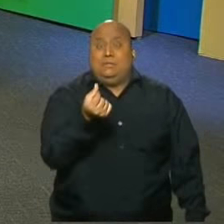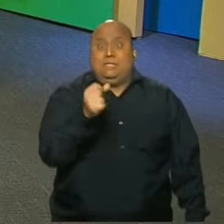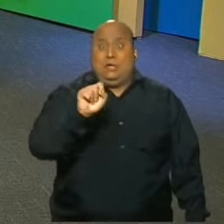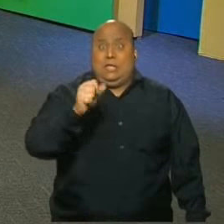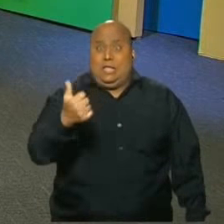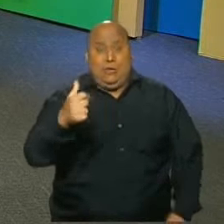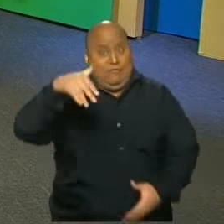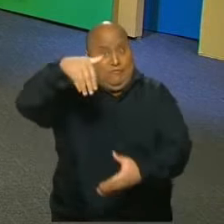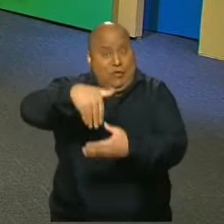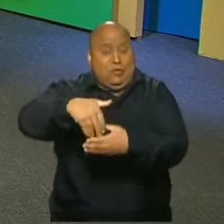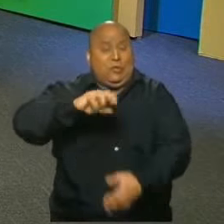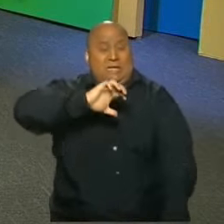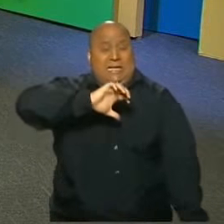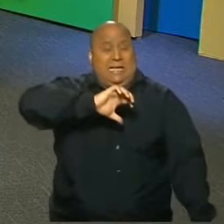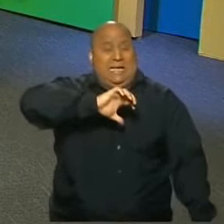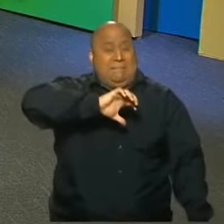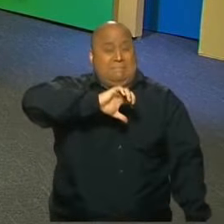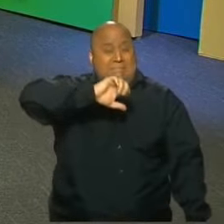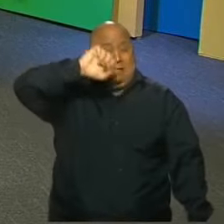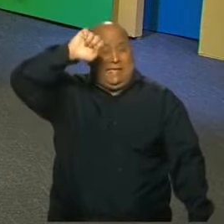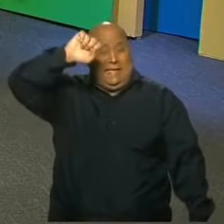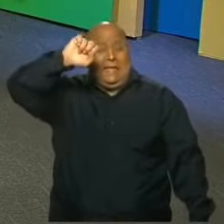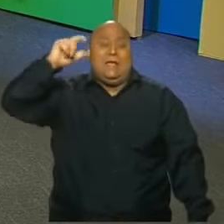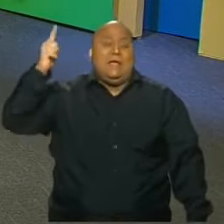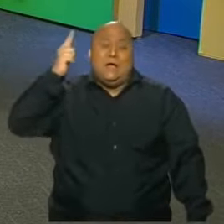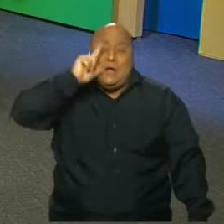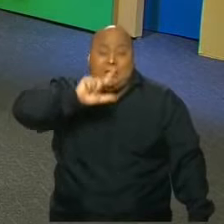13.681 votos, a grande vencedora